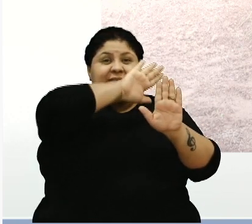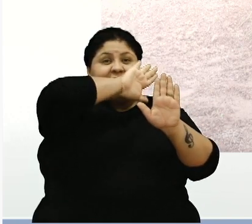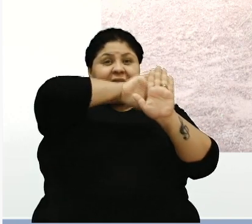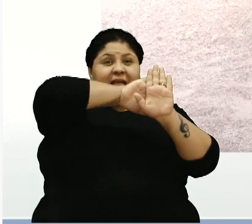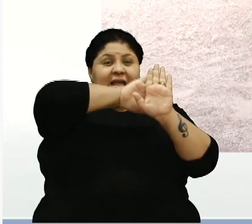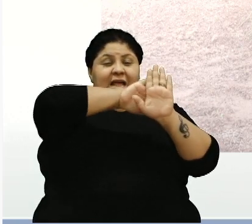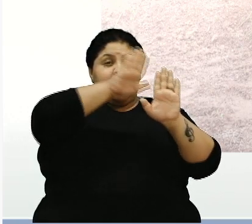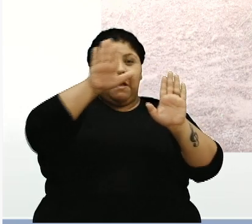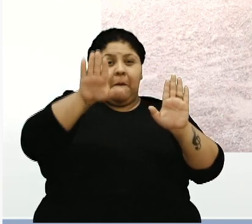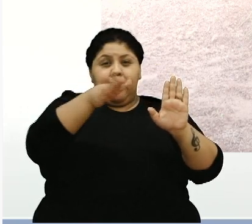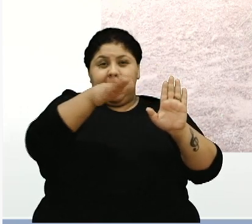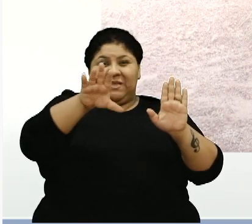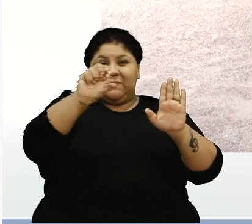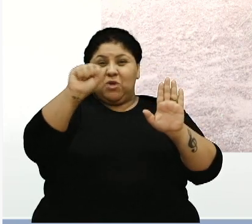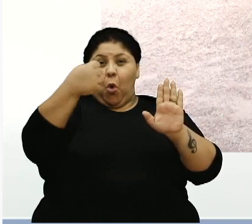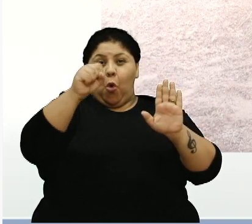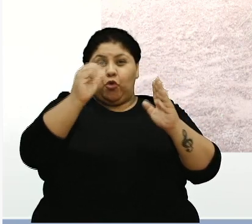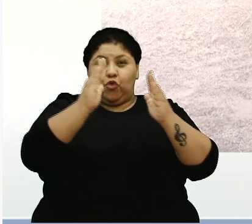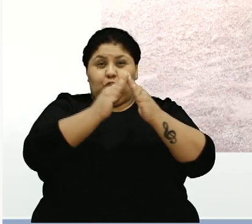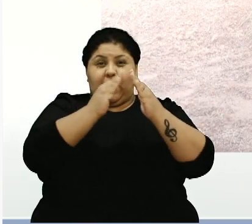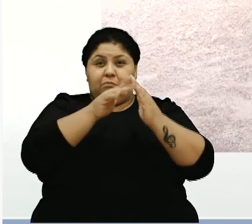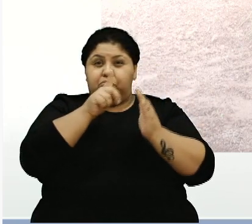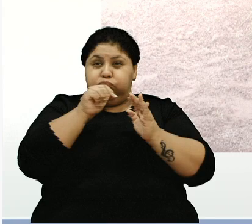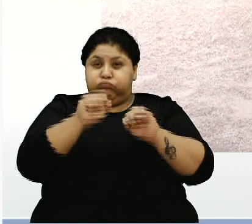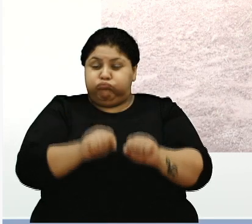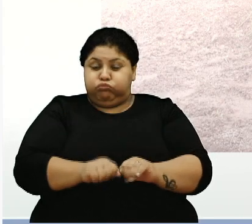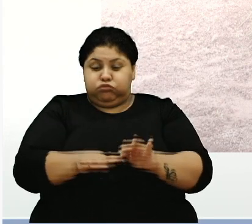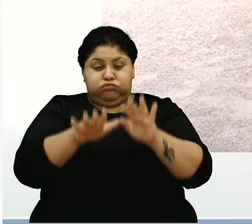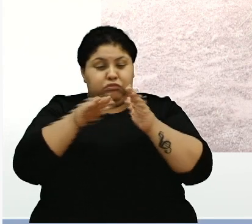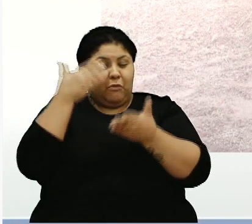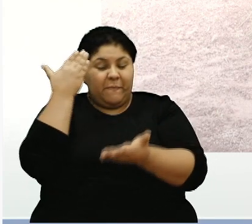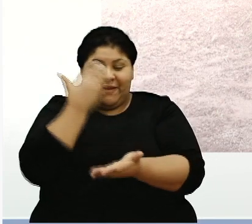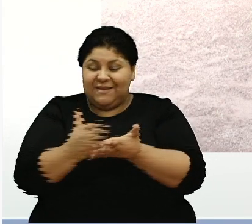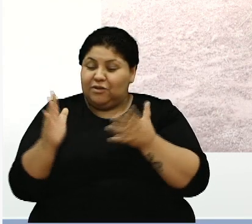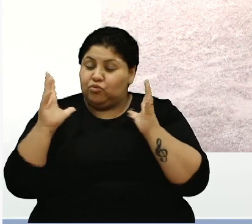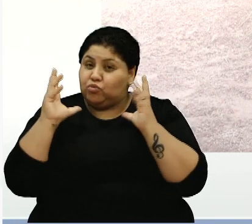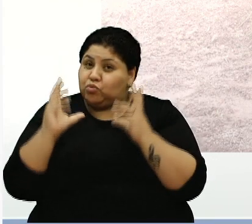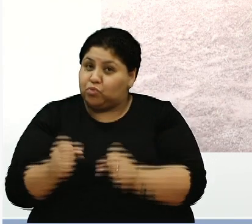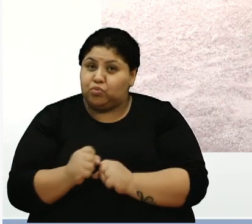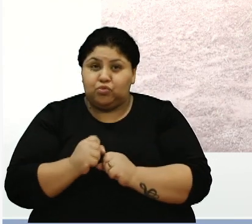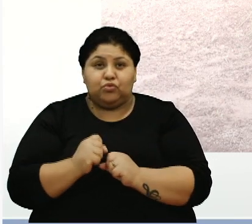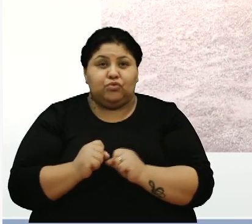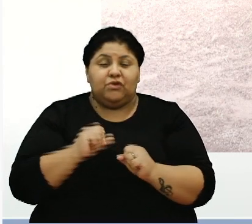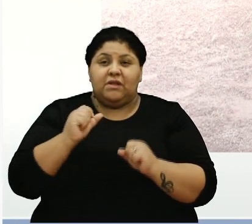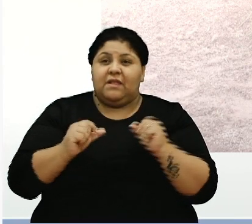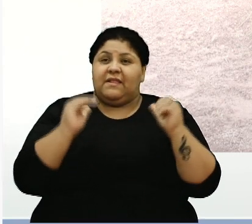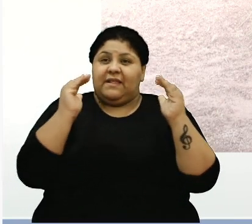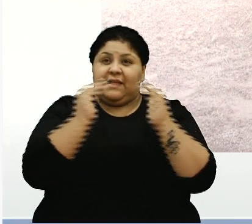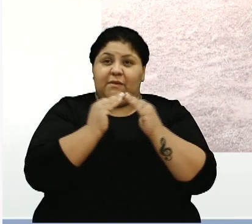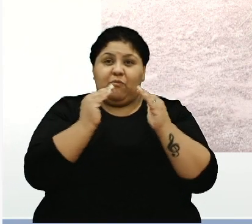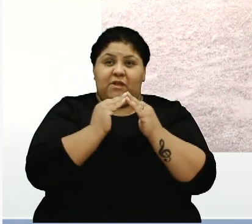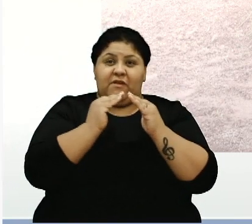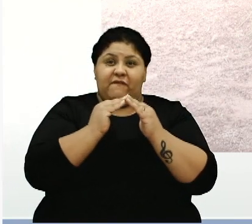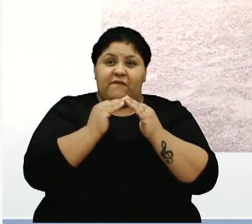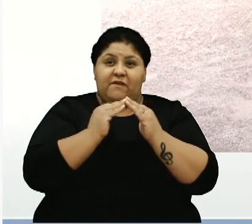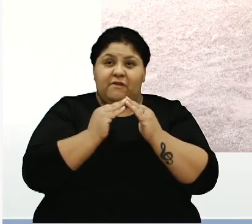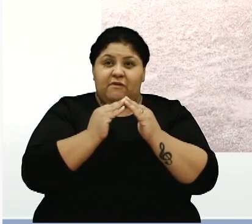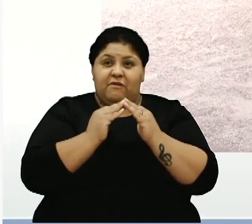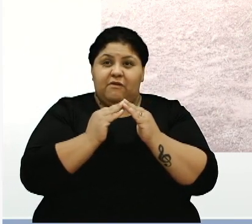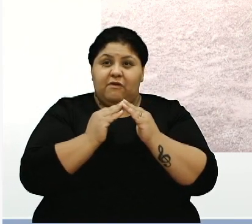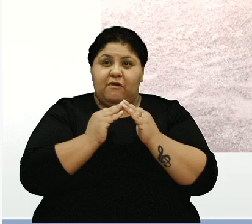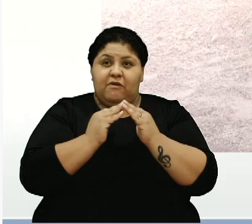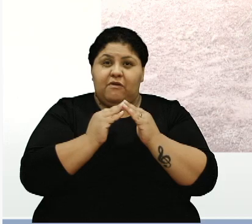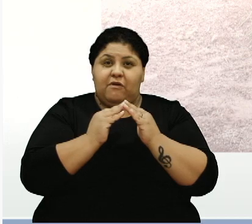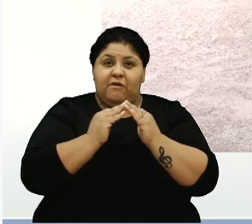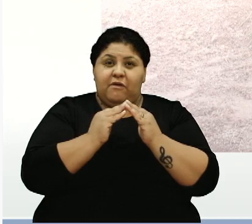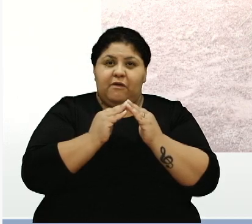8 casas alagaram. Praticamente perderam tudo. Quem morava na parte terra, no popular porão, como